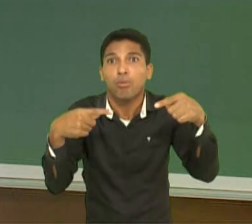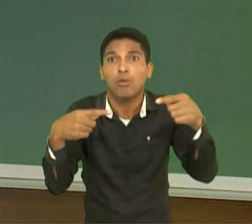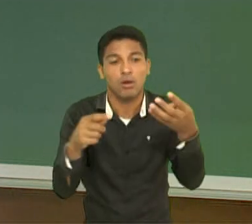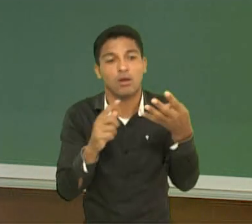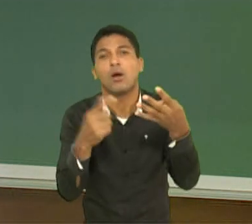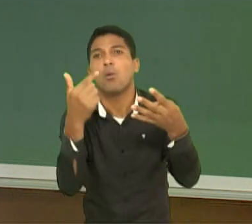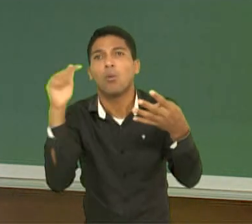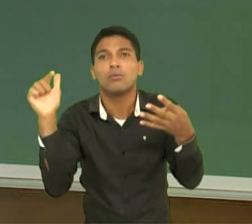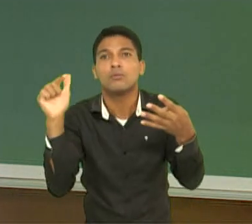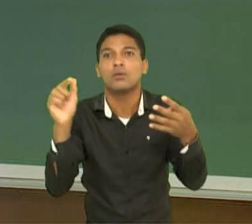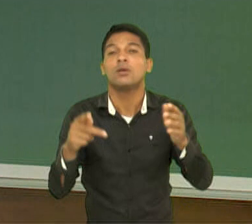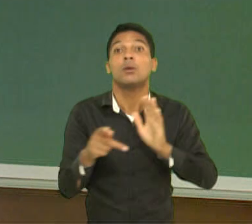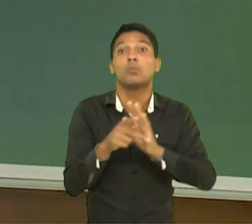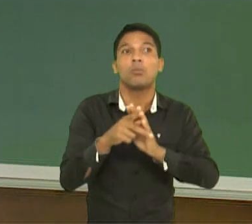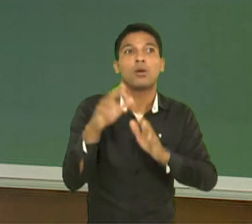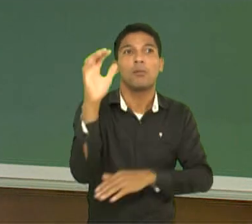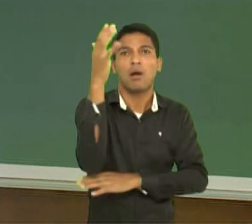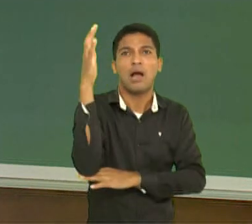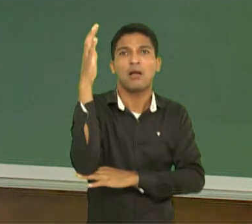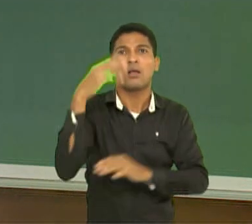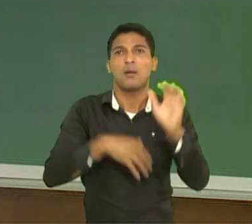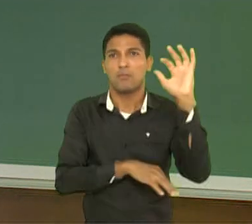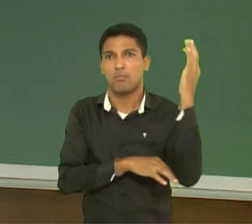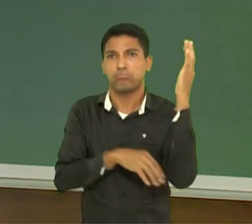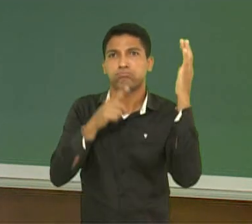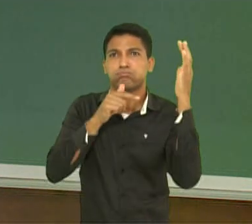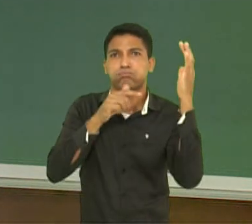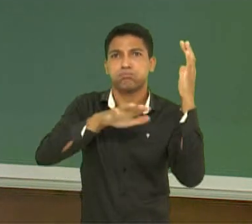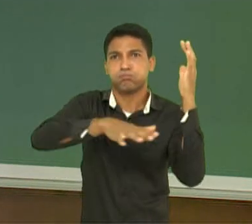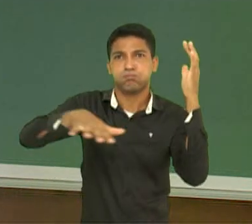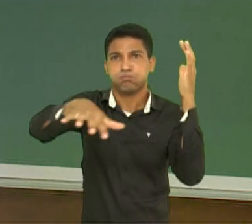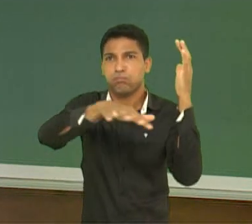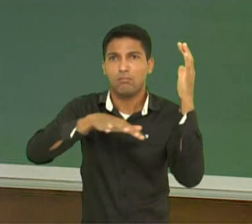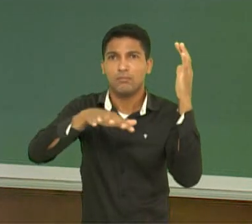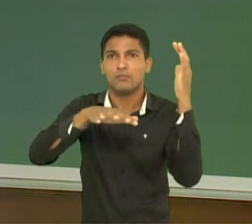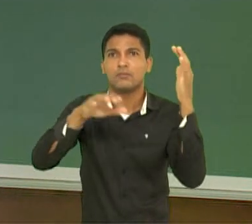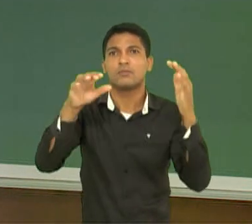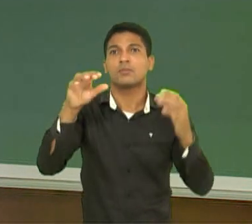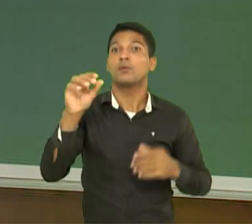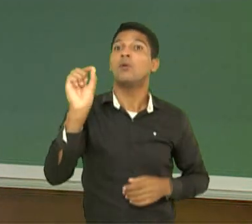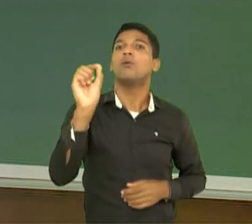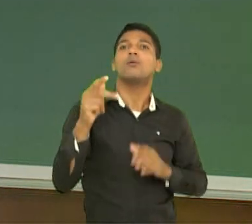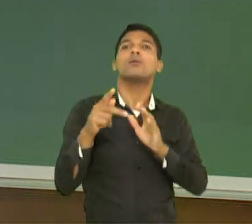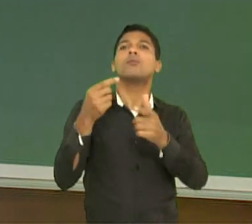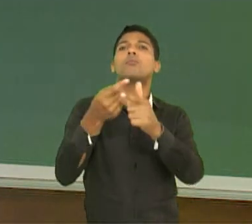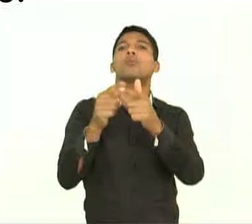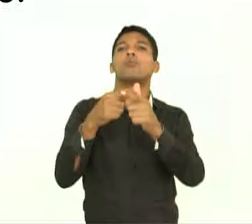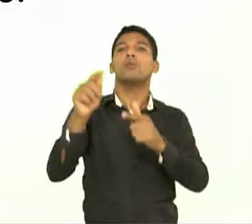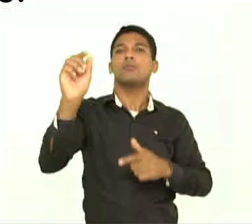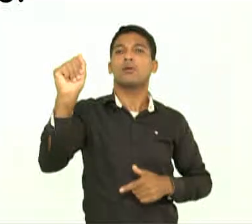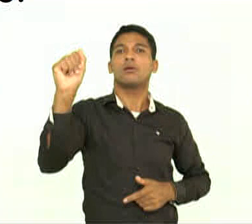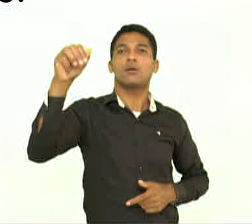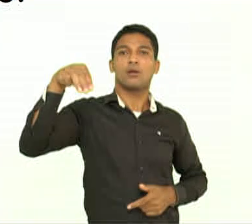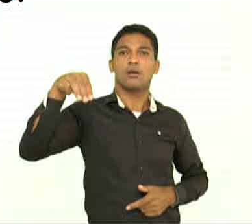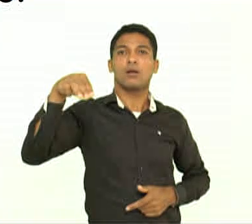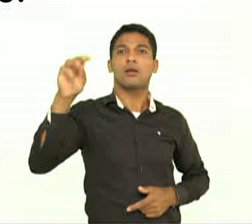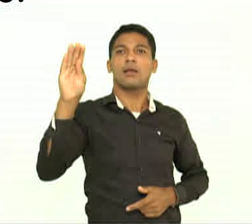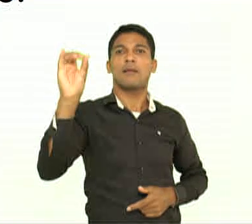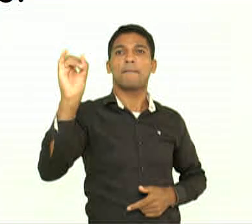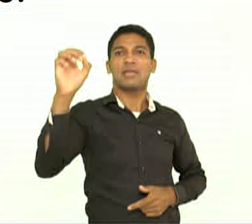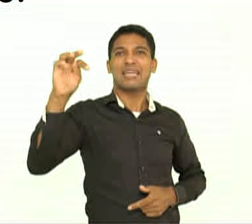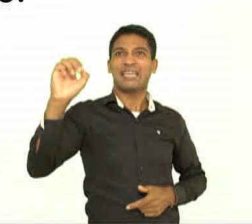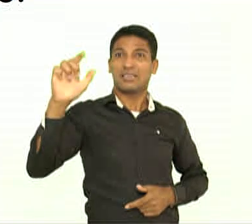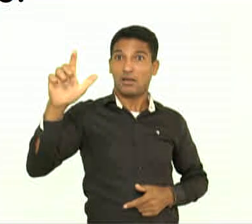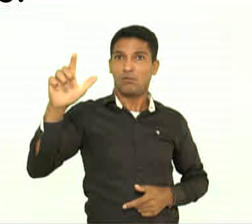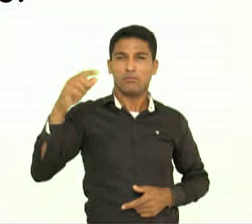super importantes que temos de encarar e a questão ambiental é mais um destes desafios importantes. Ele afeta a qualidade